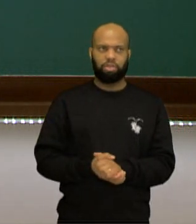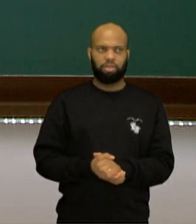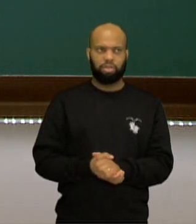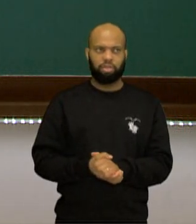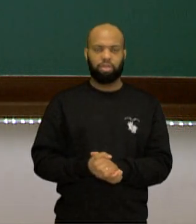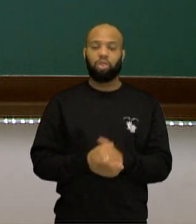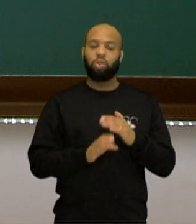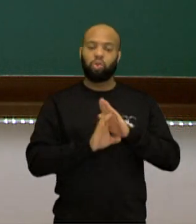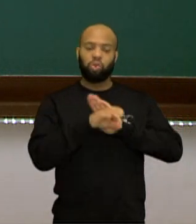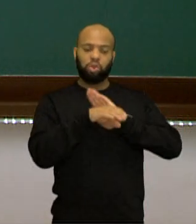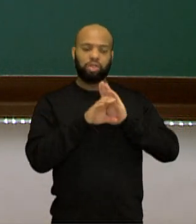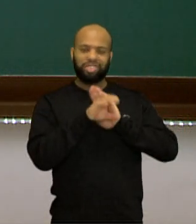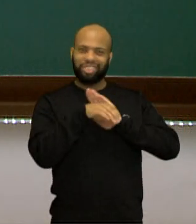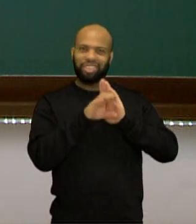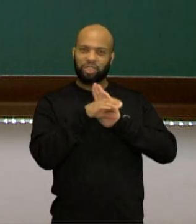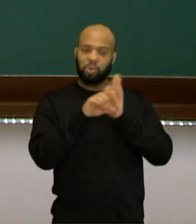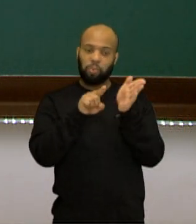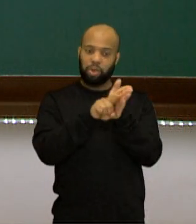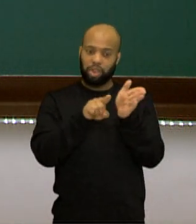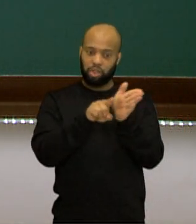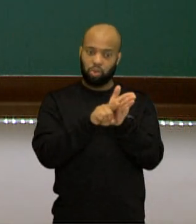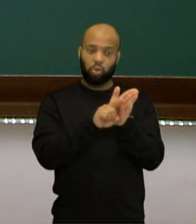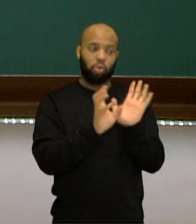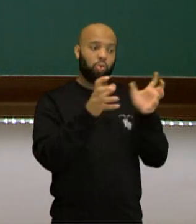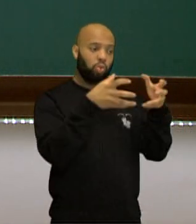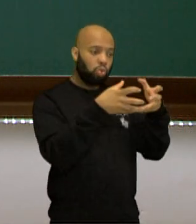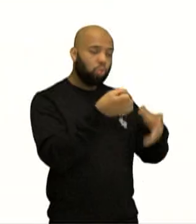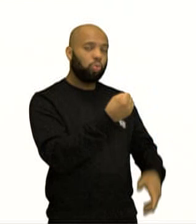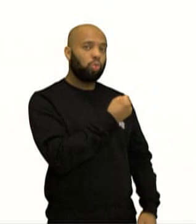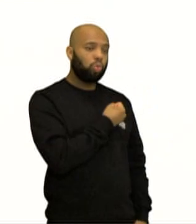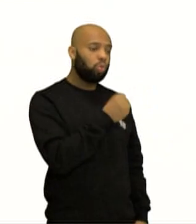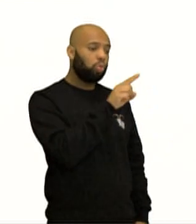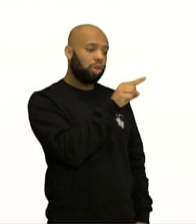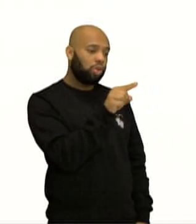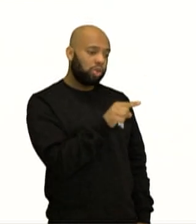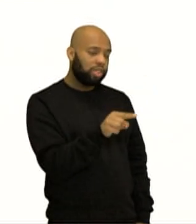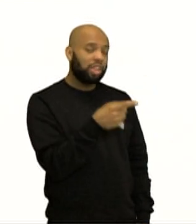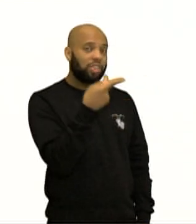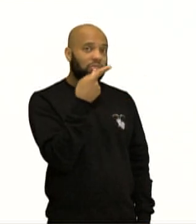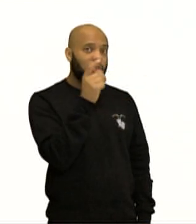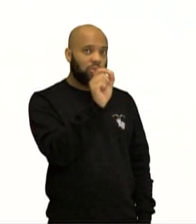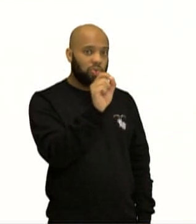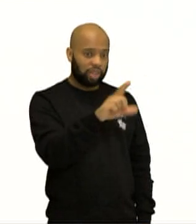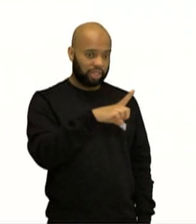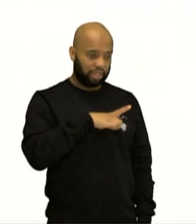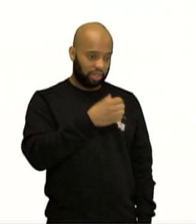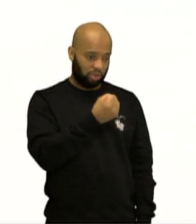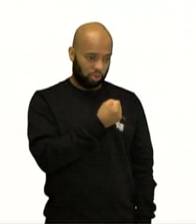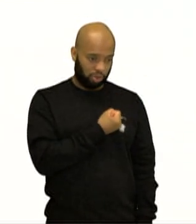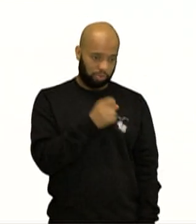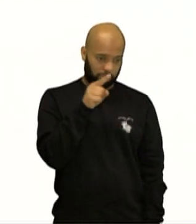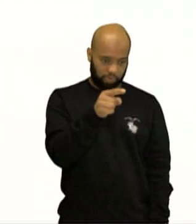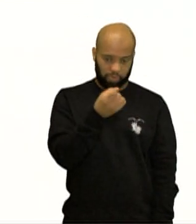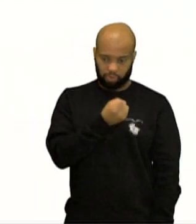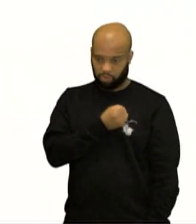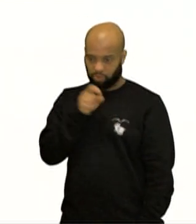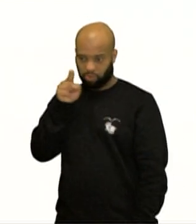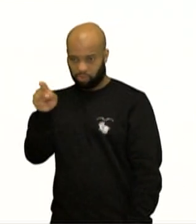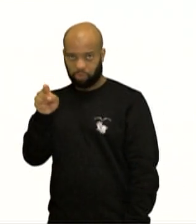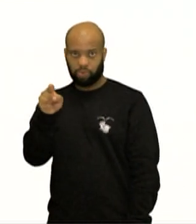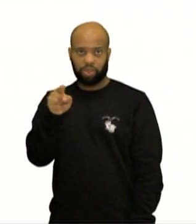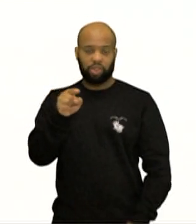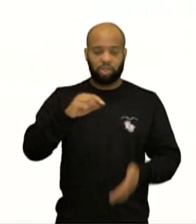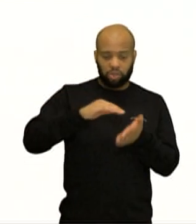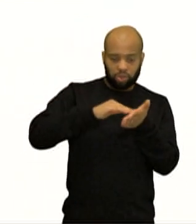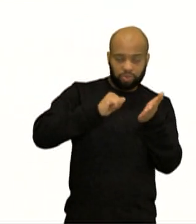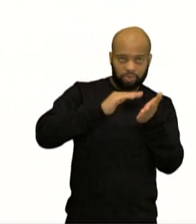O conceito da subtração de números inteiros, que diz subtrair dois números inteiros é o mesmo que adicionar o